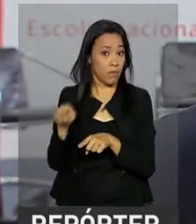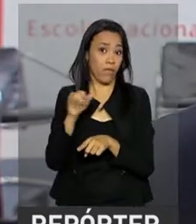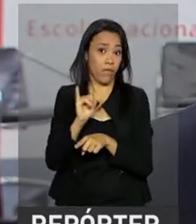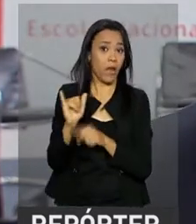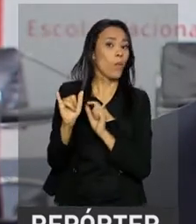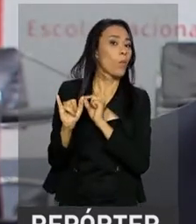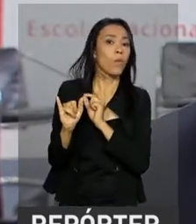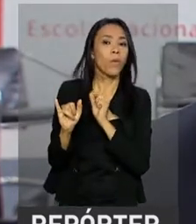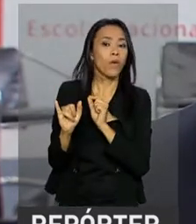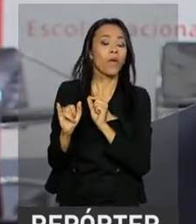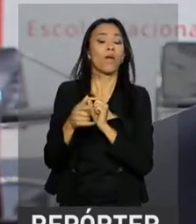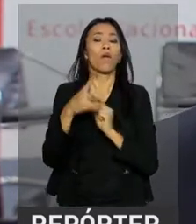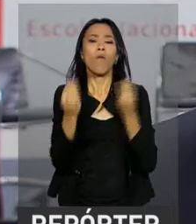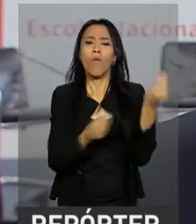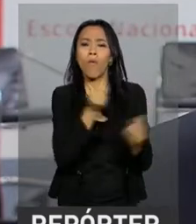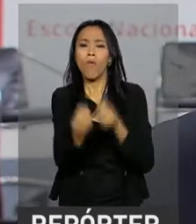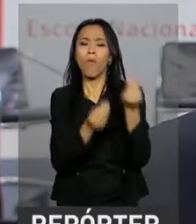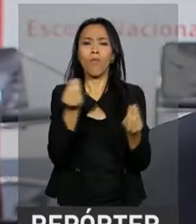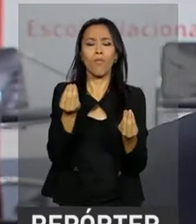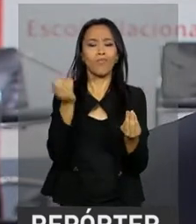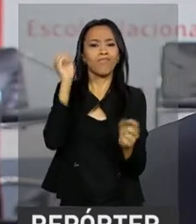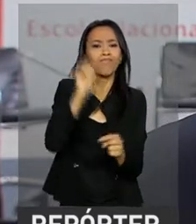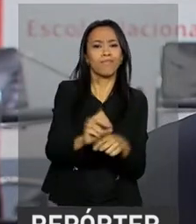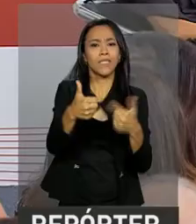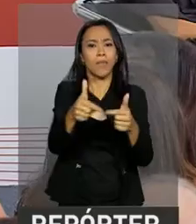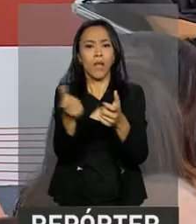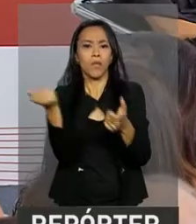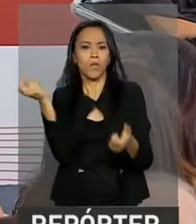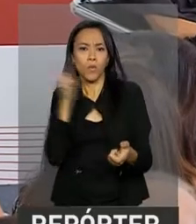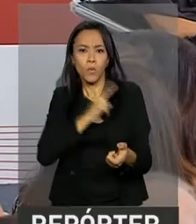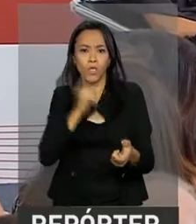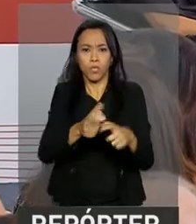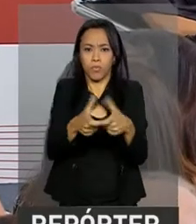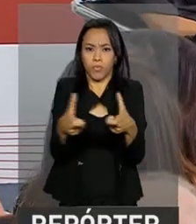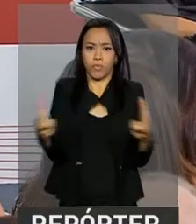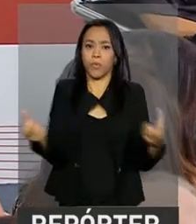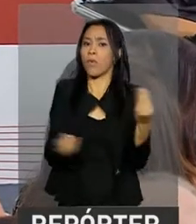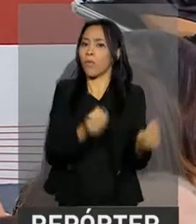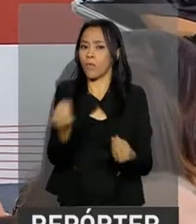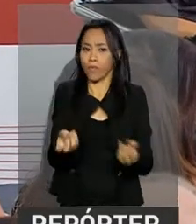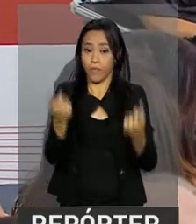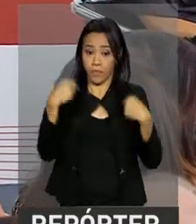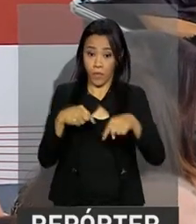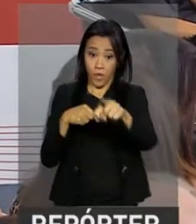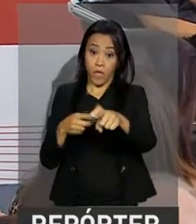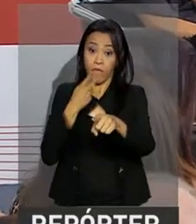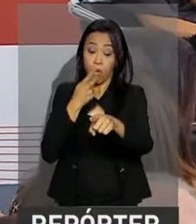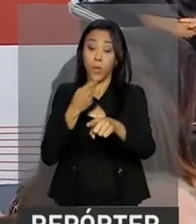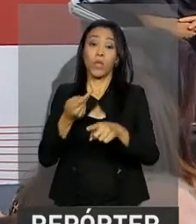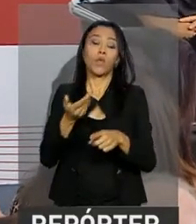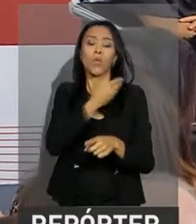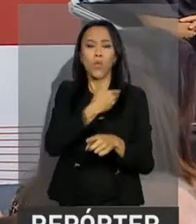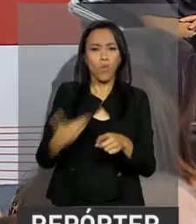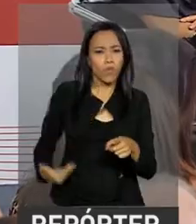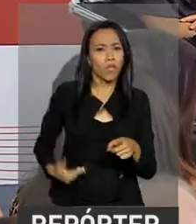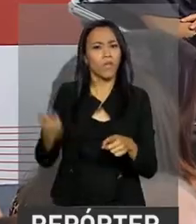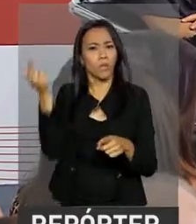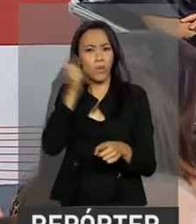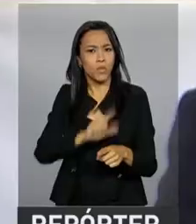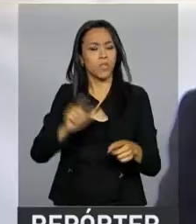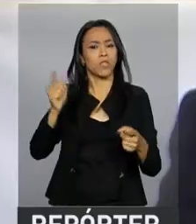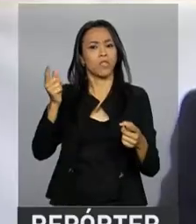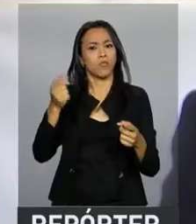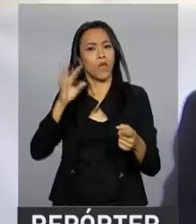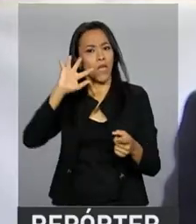conselhos, como nós podemos gerar mais emprego com maior rapidez. Eliseu Padilha disse que o governo atacou as principais causas da crise